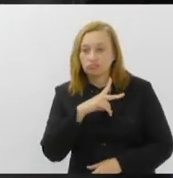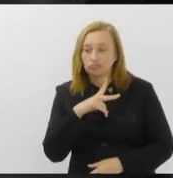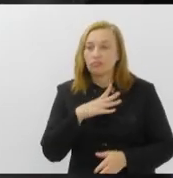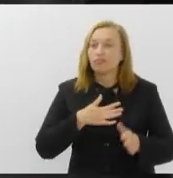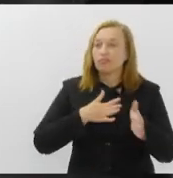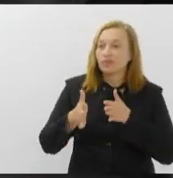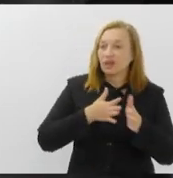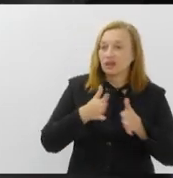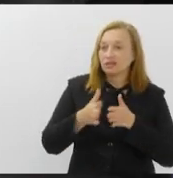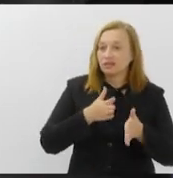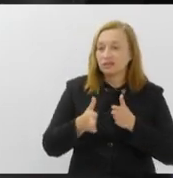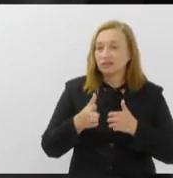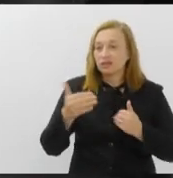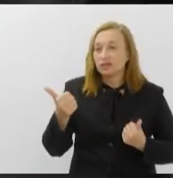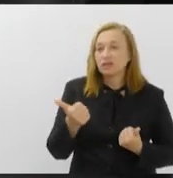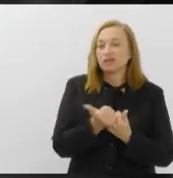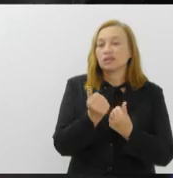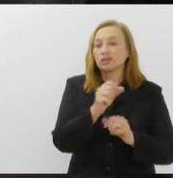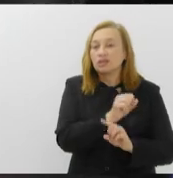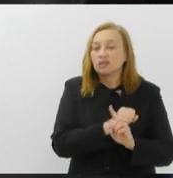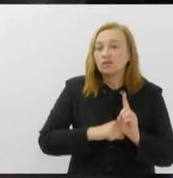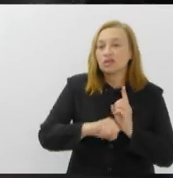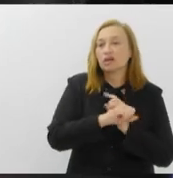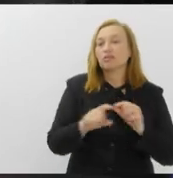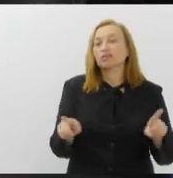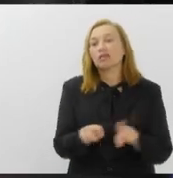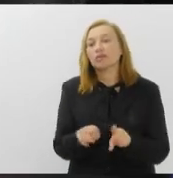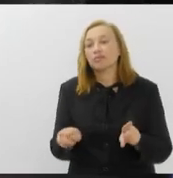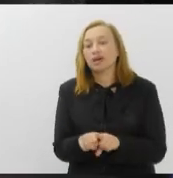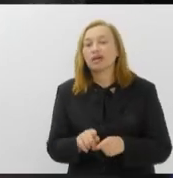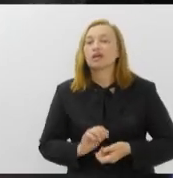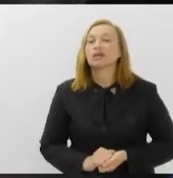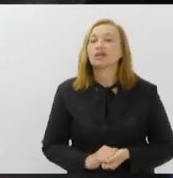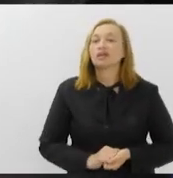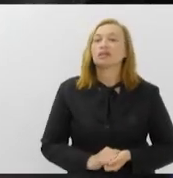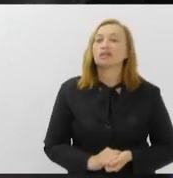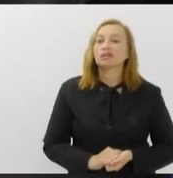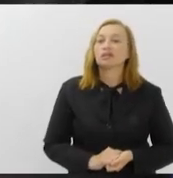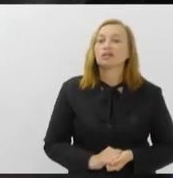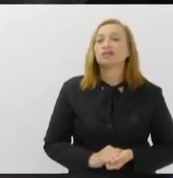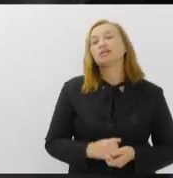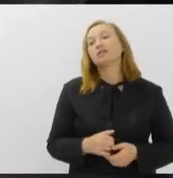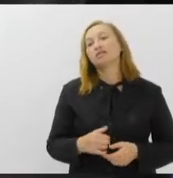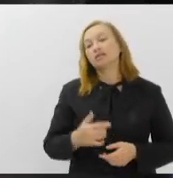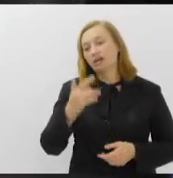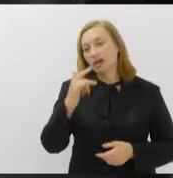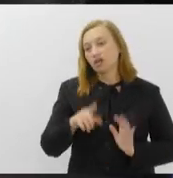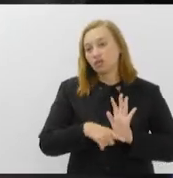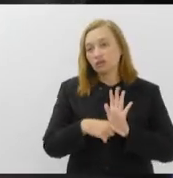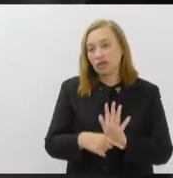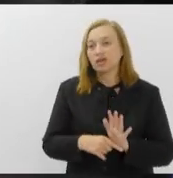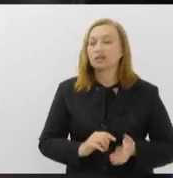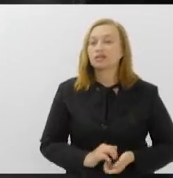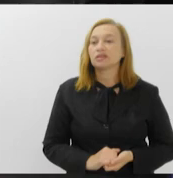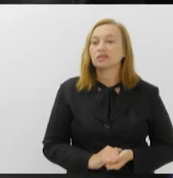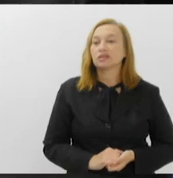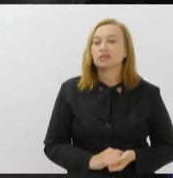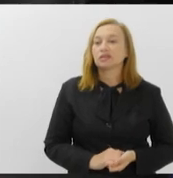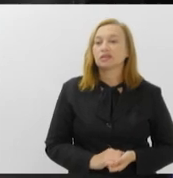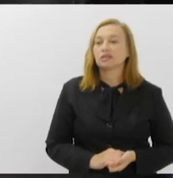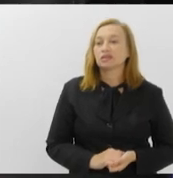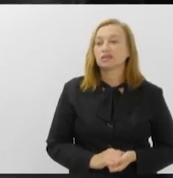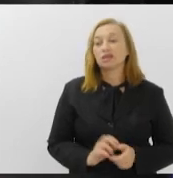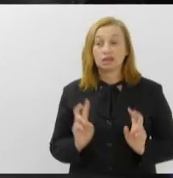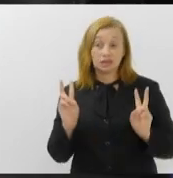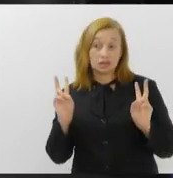aos benefícios da assistência social também, alguns entraram aqui, tentando facilitar, né, essa